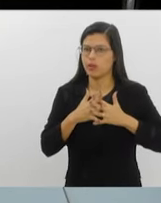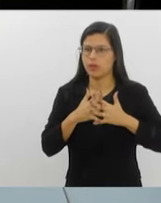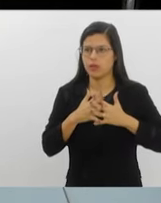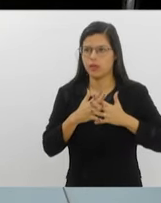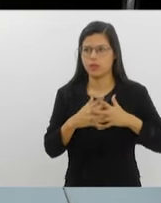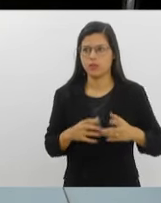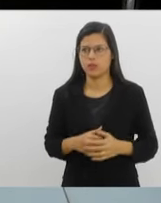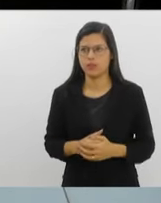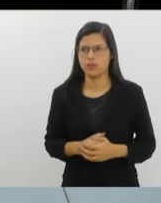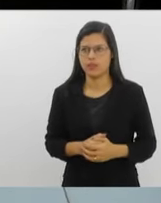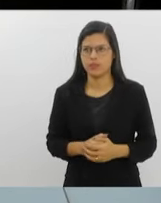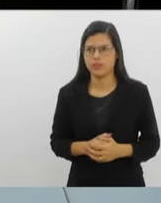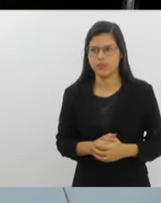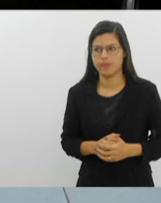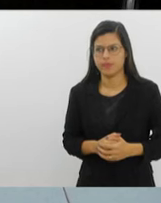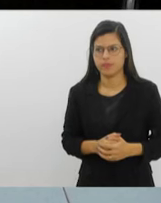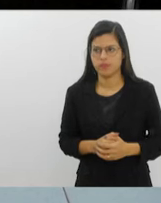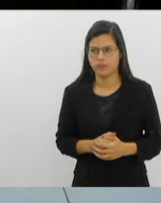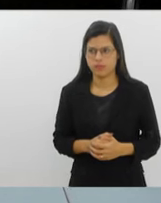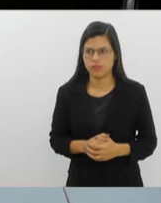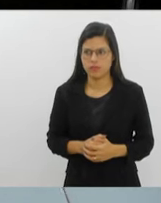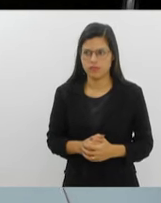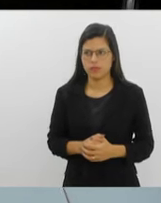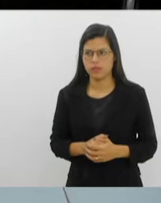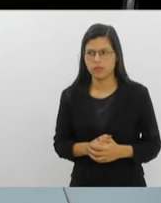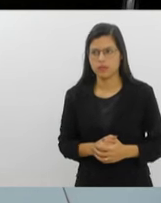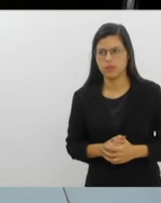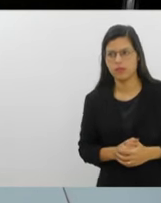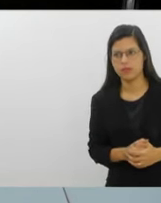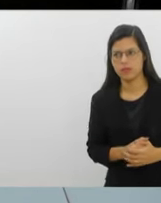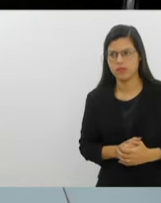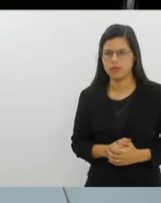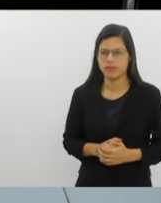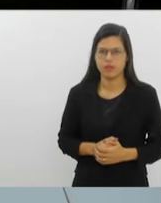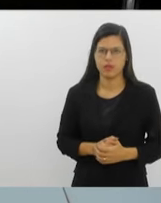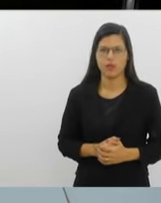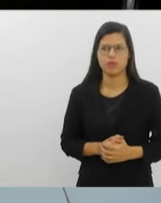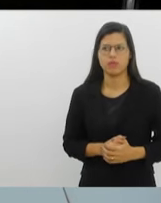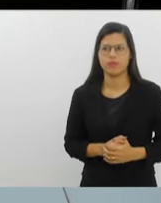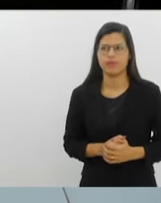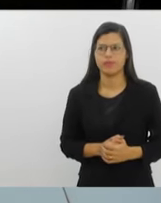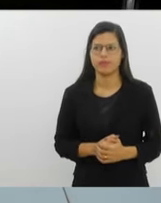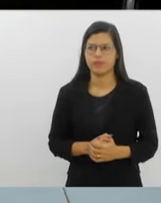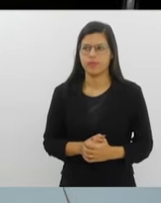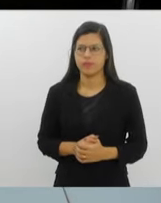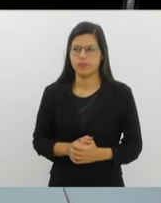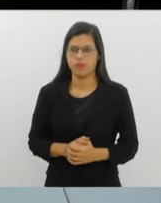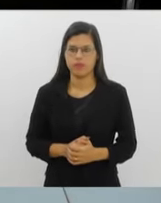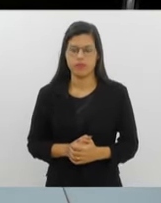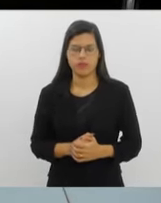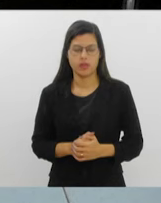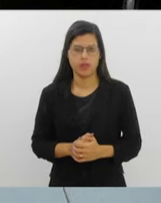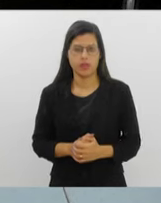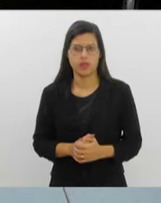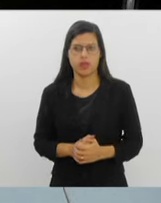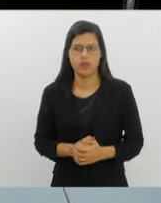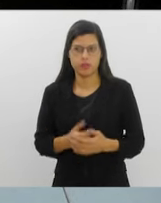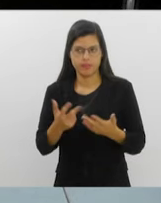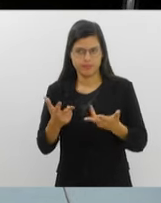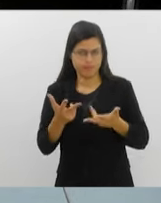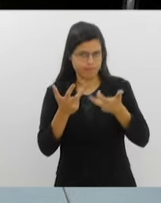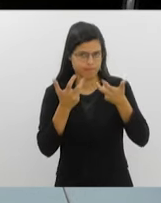Evidencia-se. Pode mandar esse projeto para mim, cara. Evidencia-se. Você é jurista, cara. Evidencia-se de uma forma clara